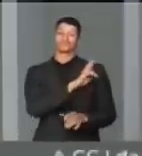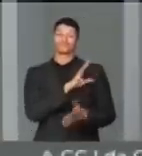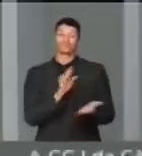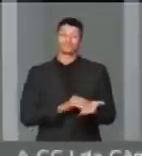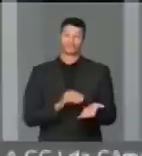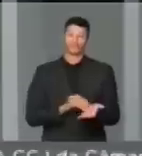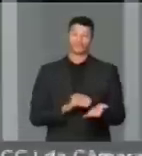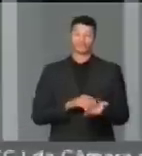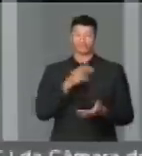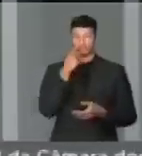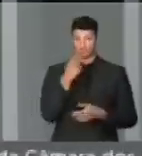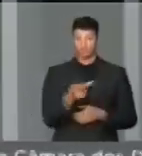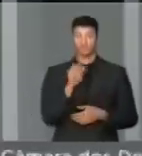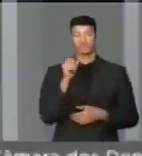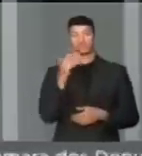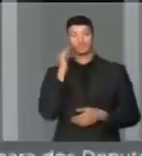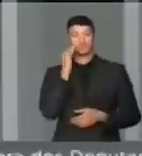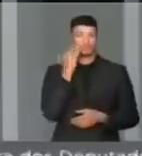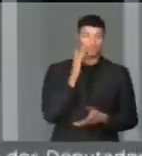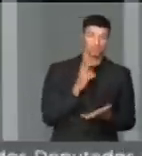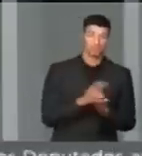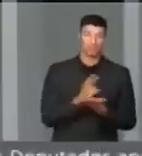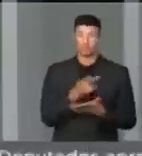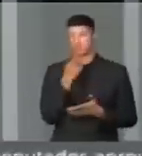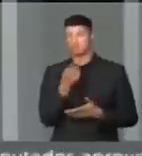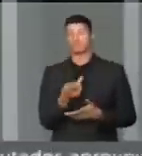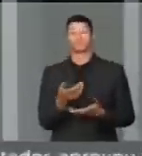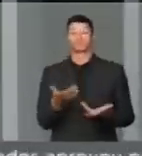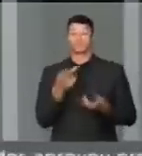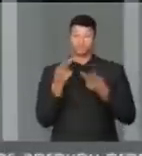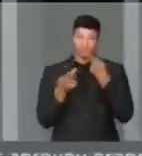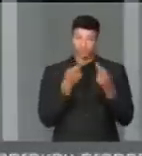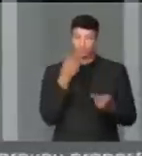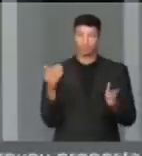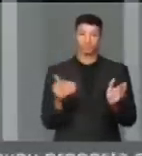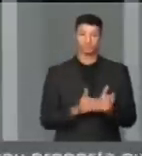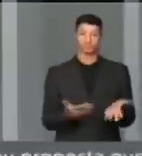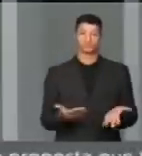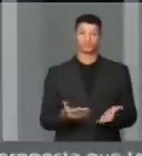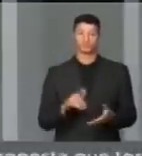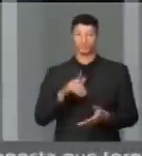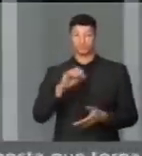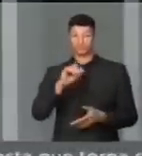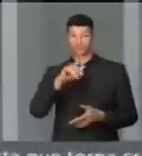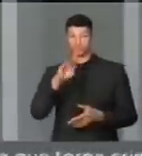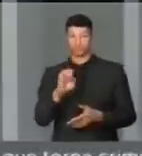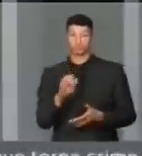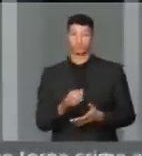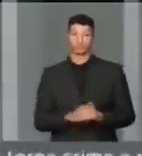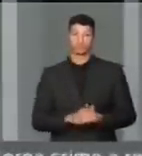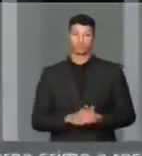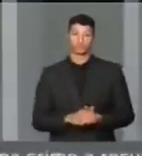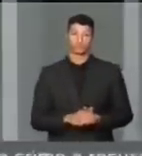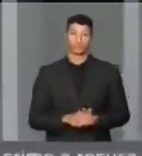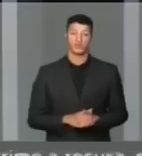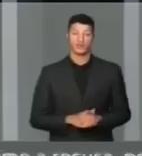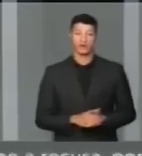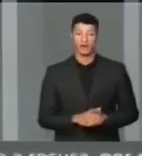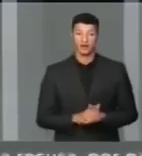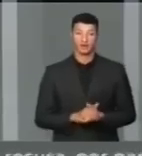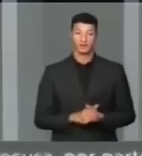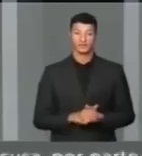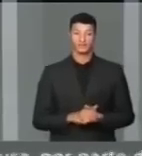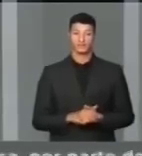como é. Falante que não se entende bem o que fala. Aliás, ela fala até de golpe democrático, com o fim do golpe